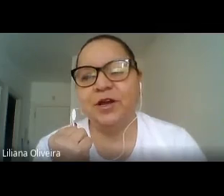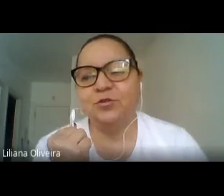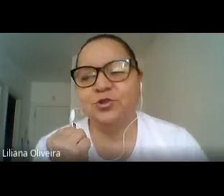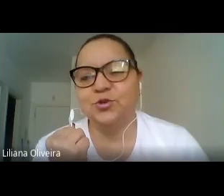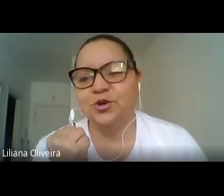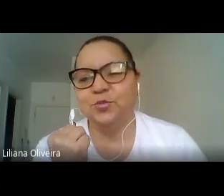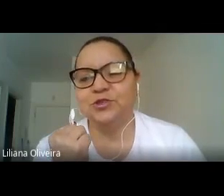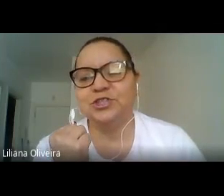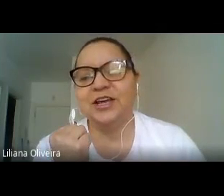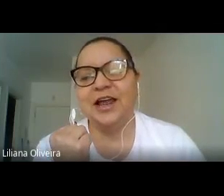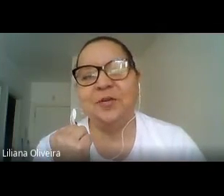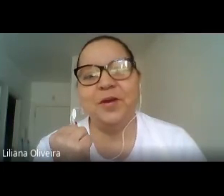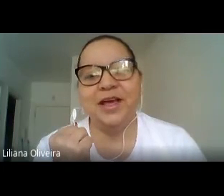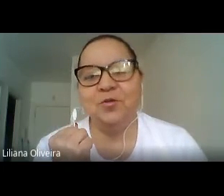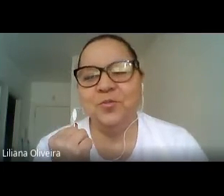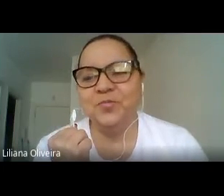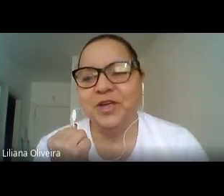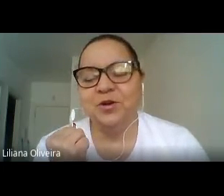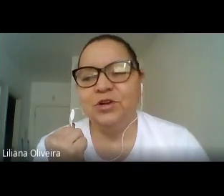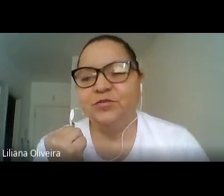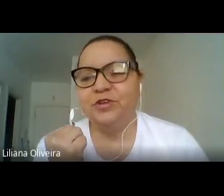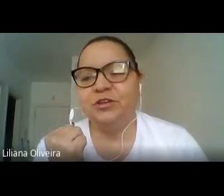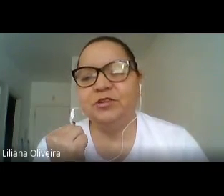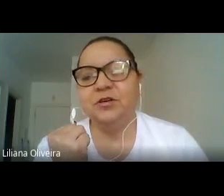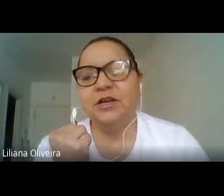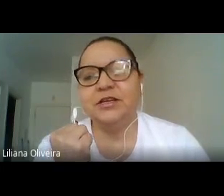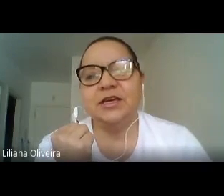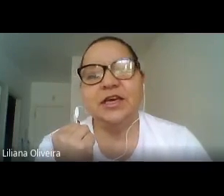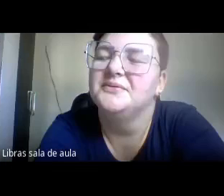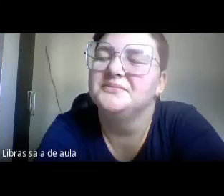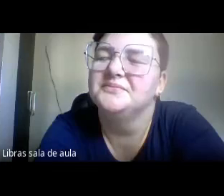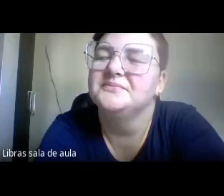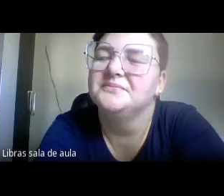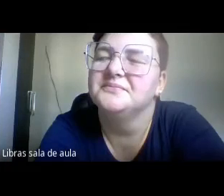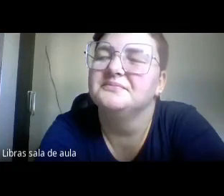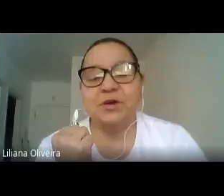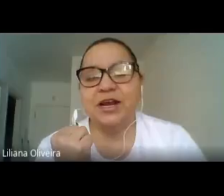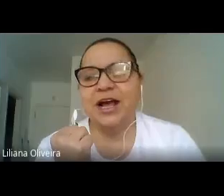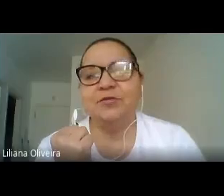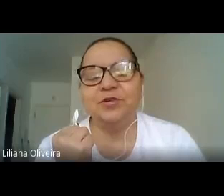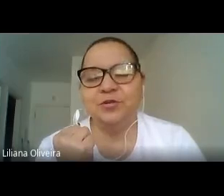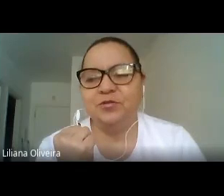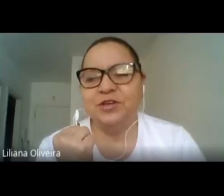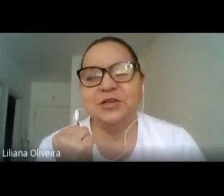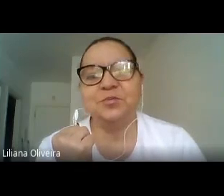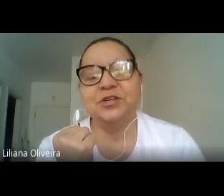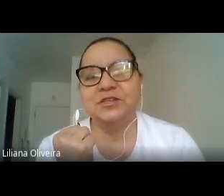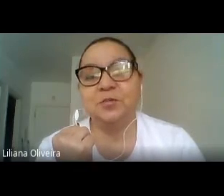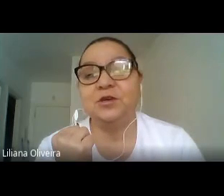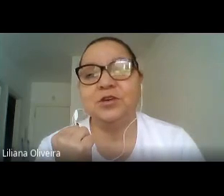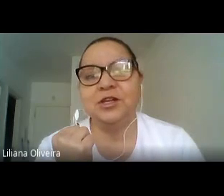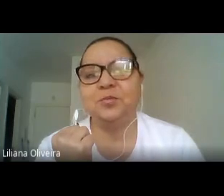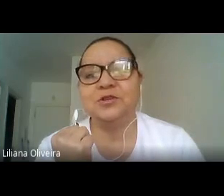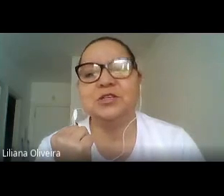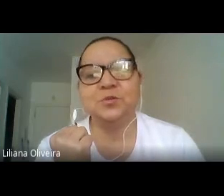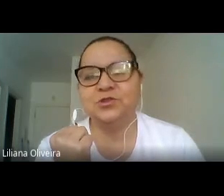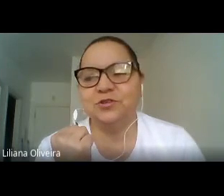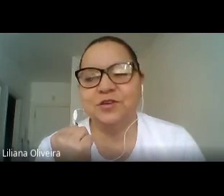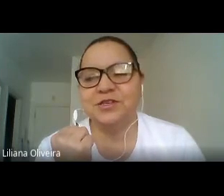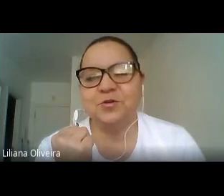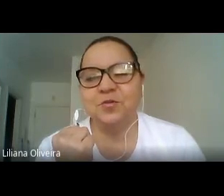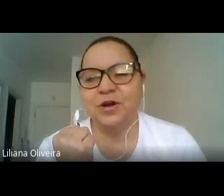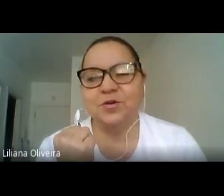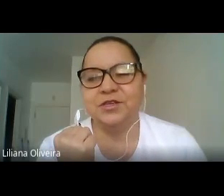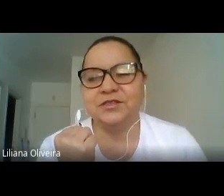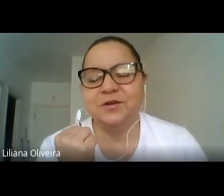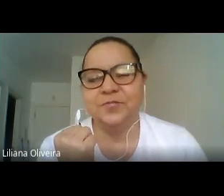ir lá pegar um jogo, podia ir lá pegar um livrinho. Então, eles se esmeravam em fazer, porque sabiam que depois eles podiam